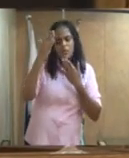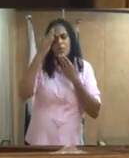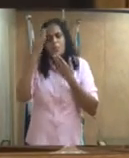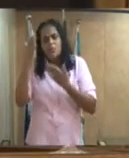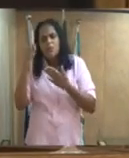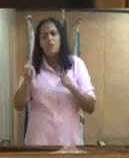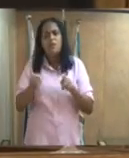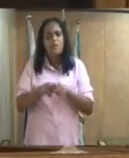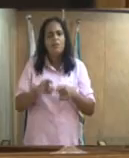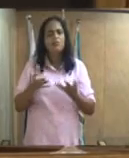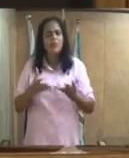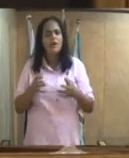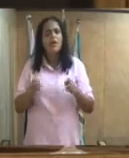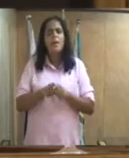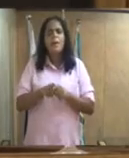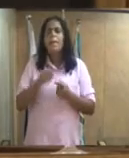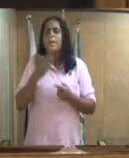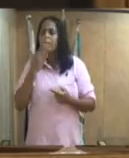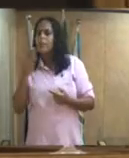até...